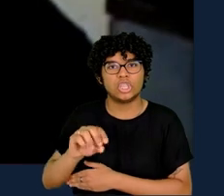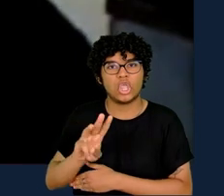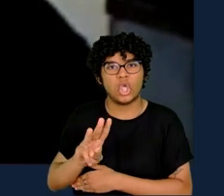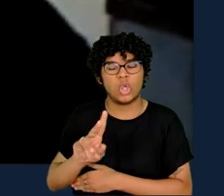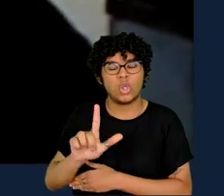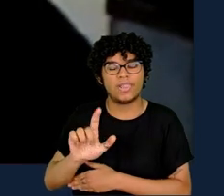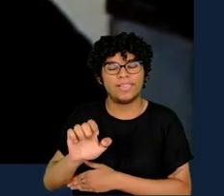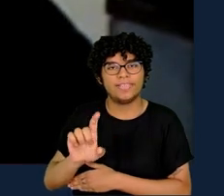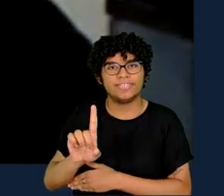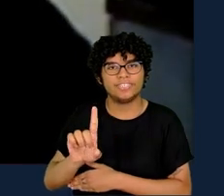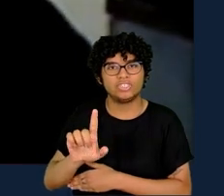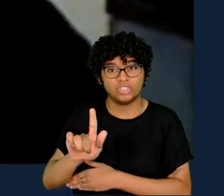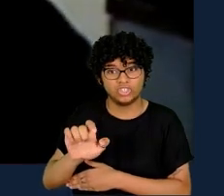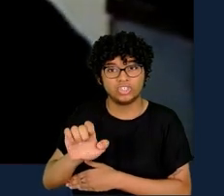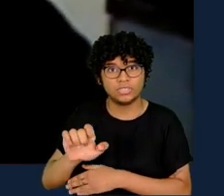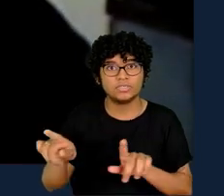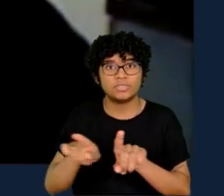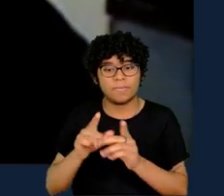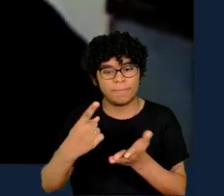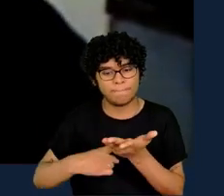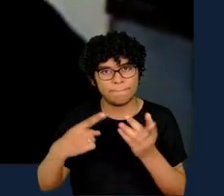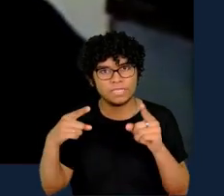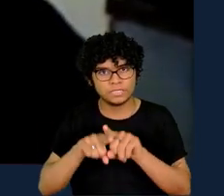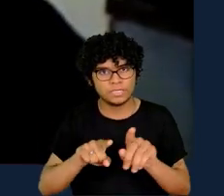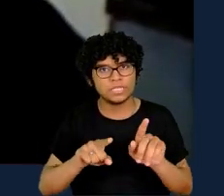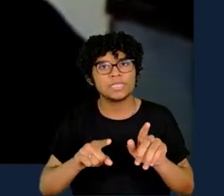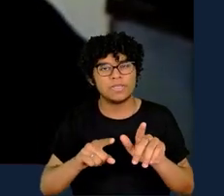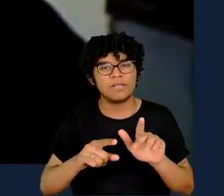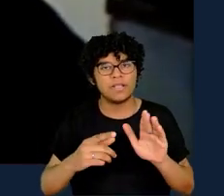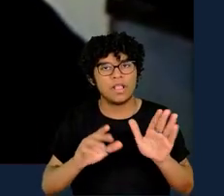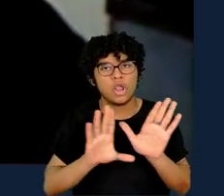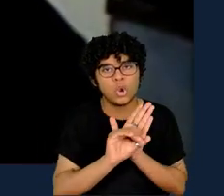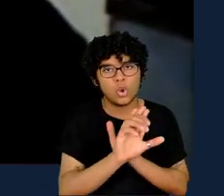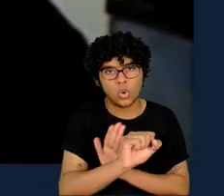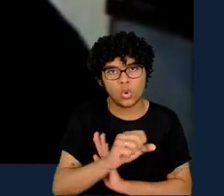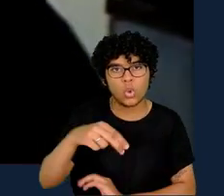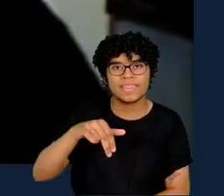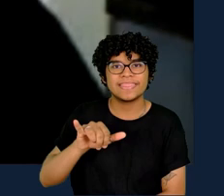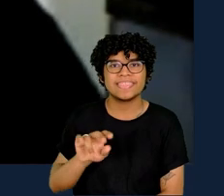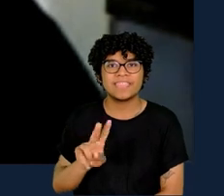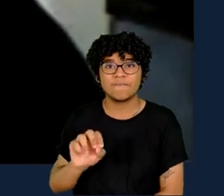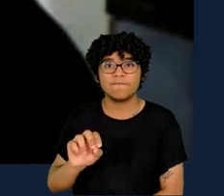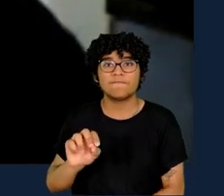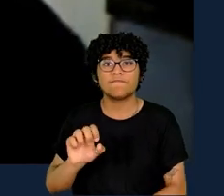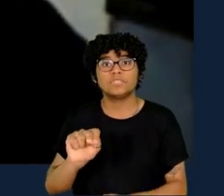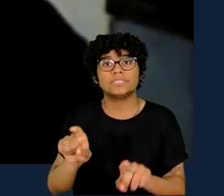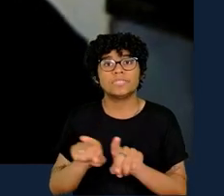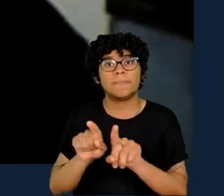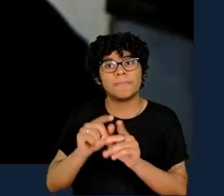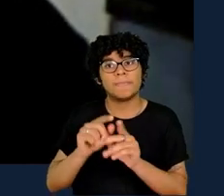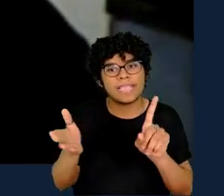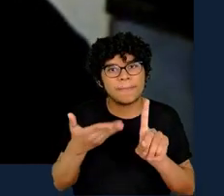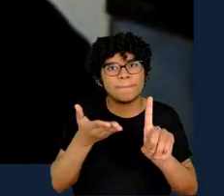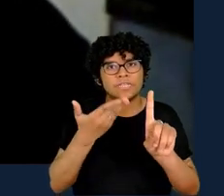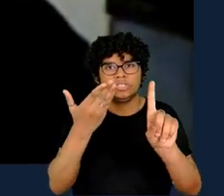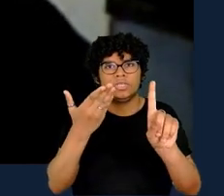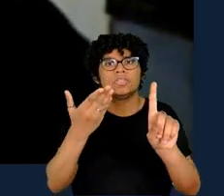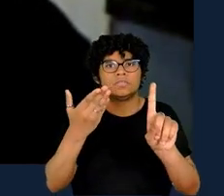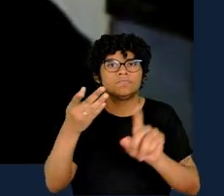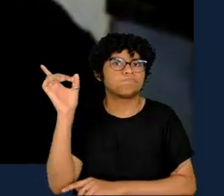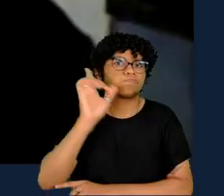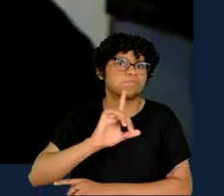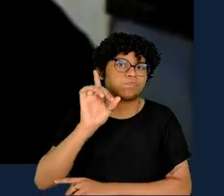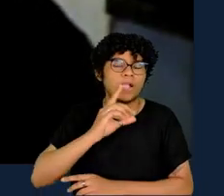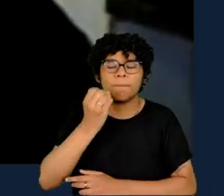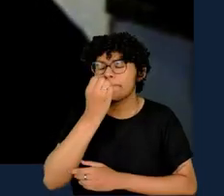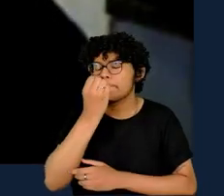sessão também conta com o apoio especial da Rivus e da Embaixada e Consulado dos Estados Unidos. Sejam todos bem-vindos, bem-vindas e